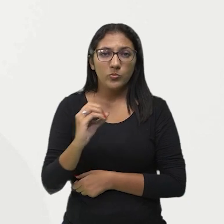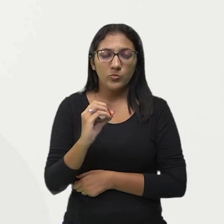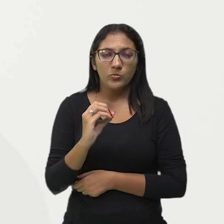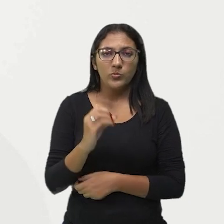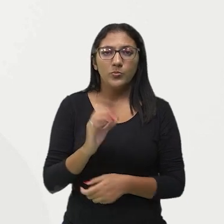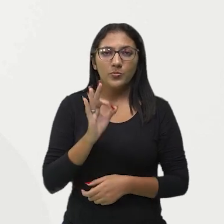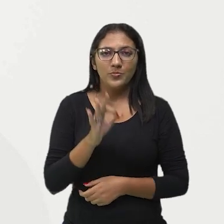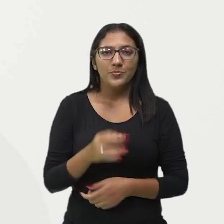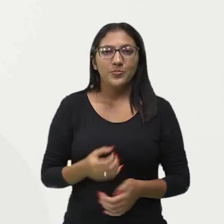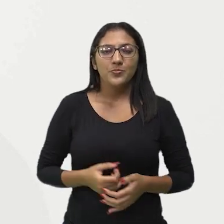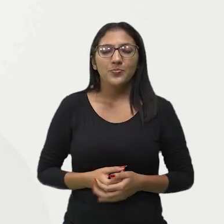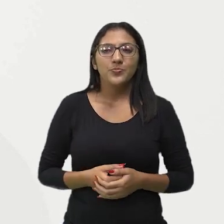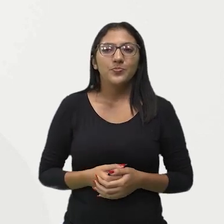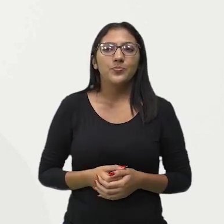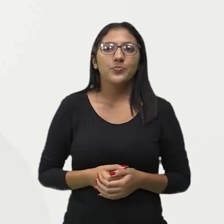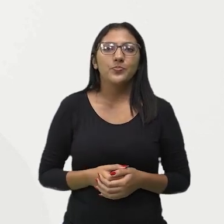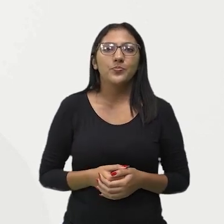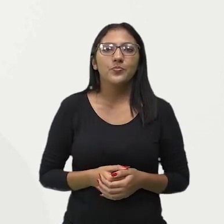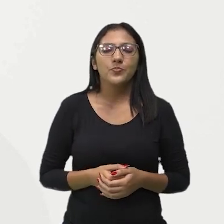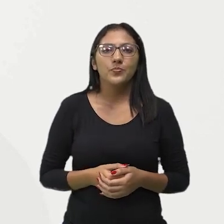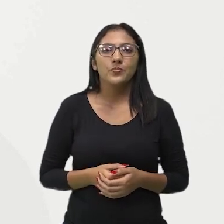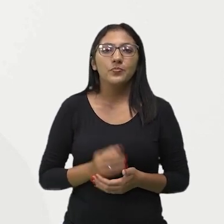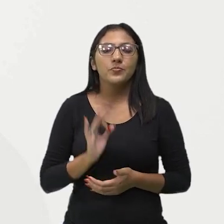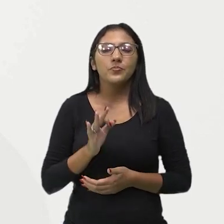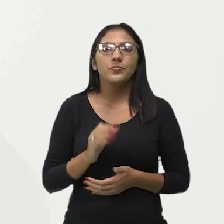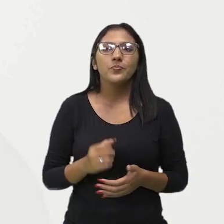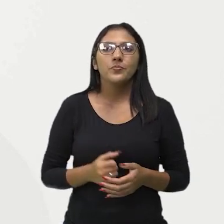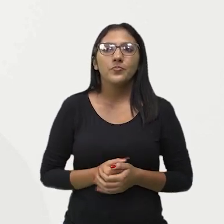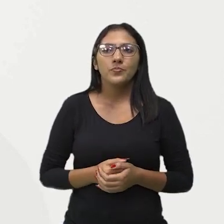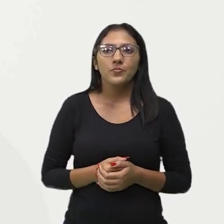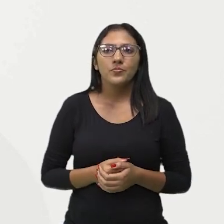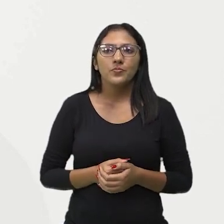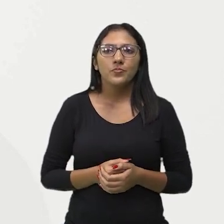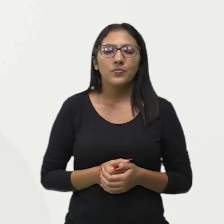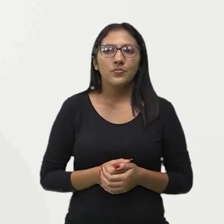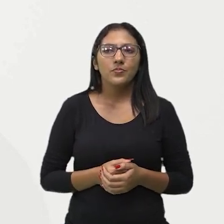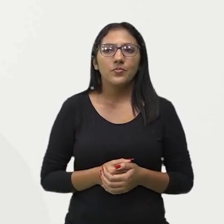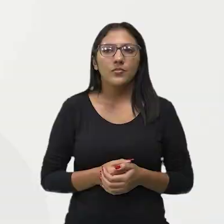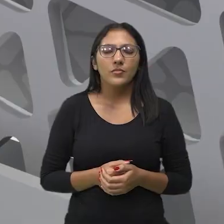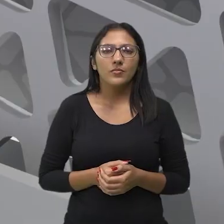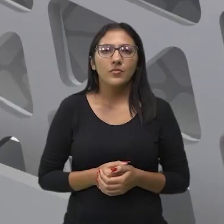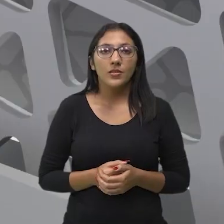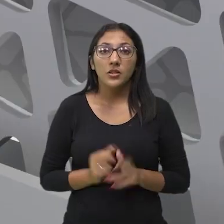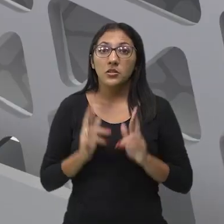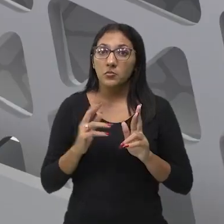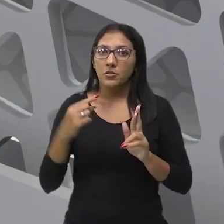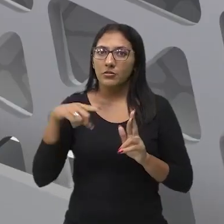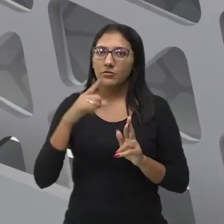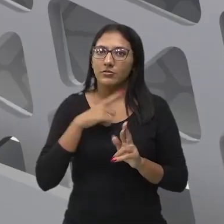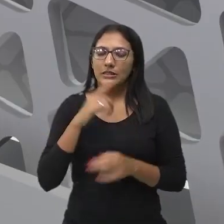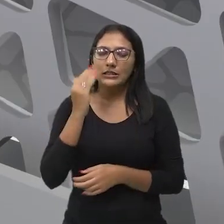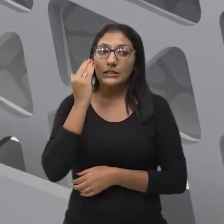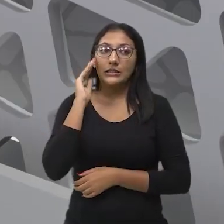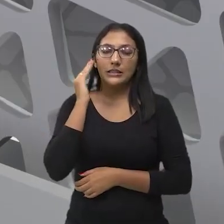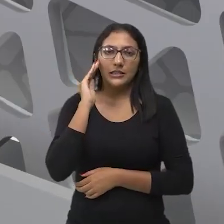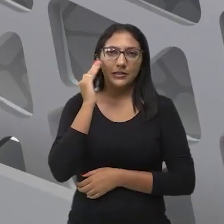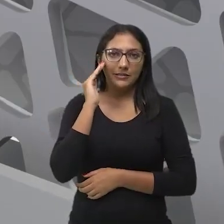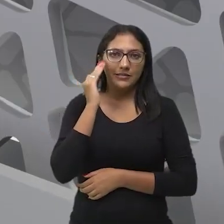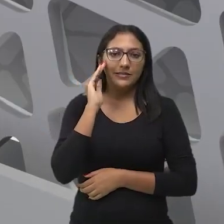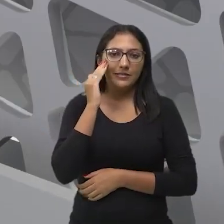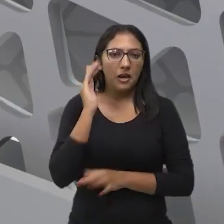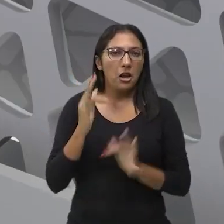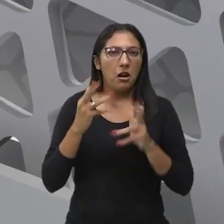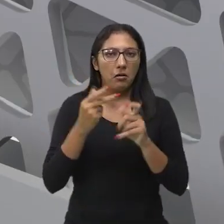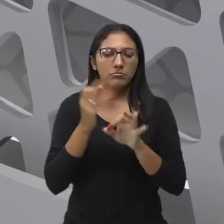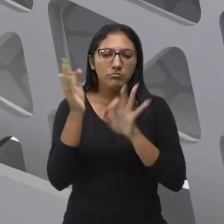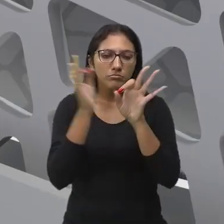Bom, pessoal, espero que você esteja compreendendo aí, né, a resolução desse problema, porque lembra que a